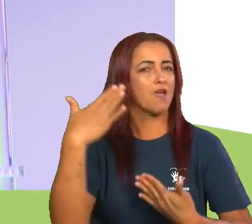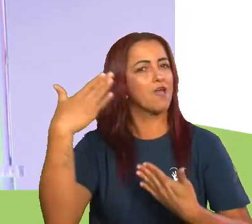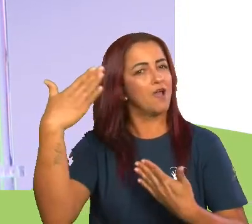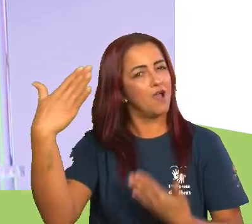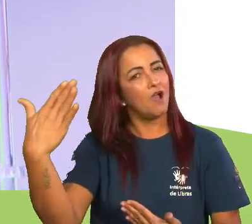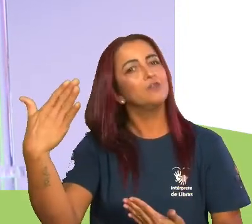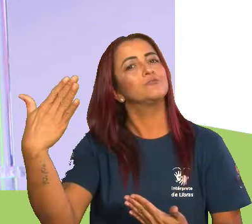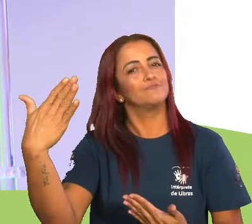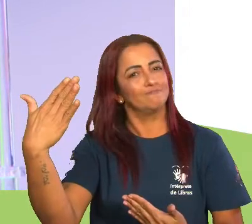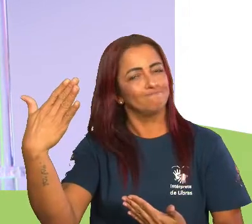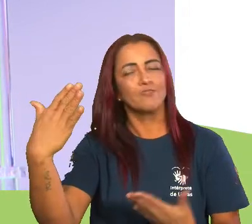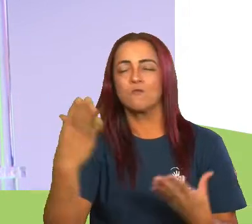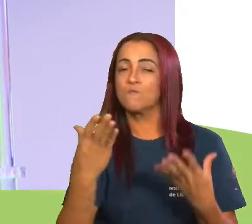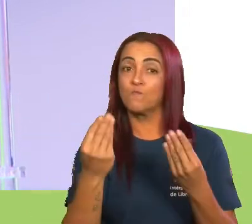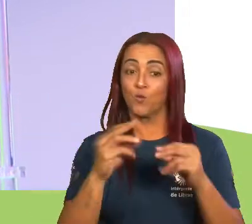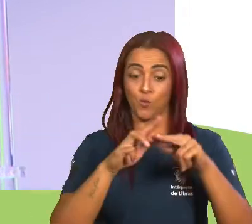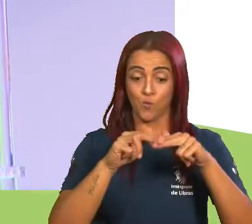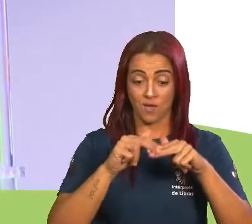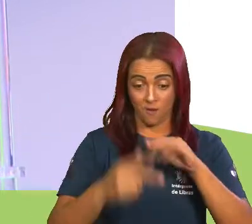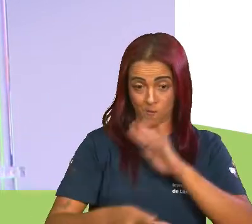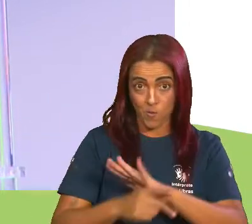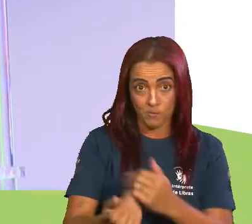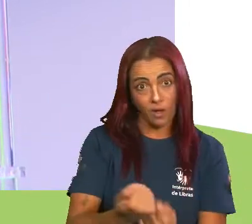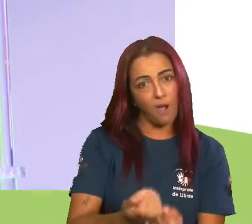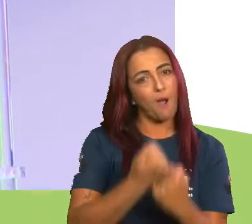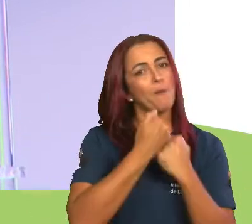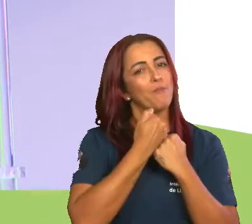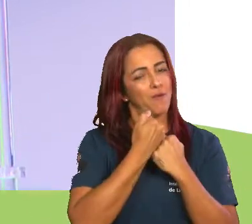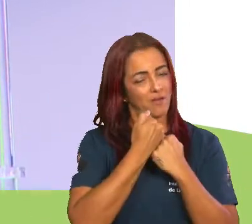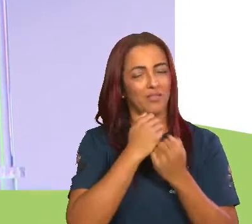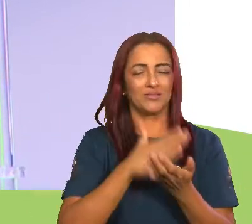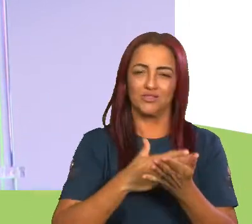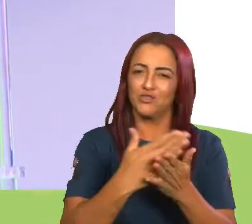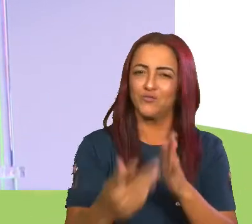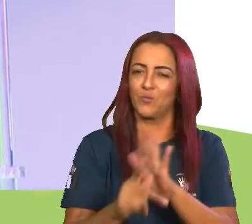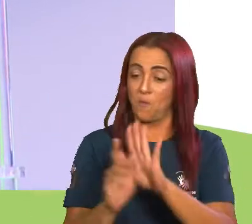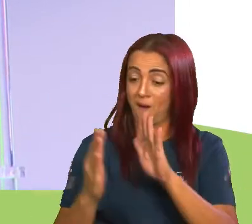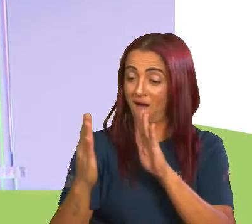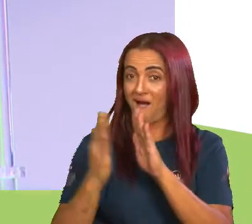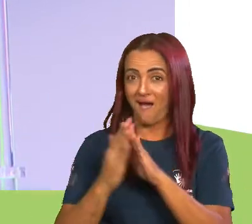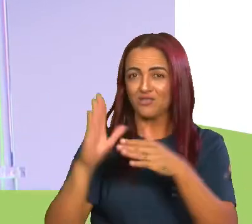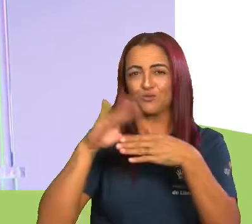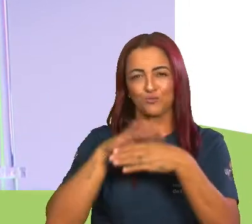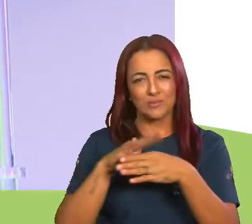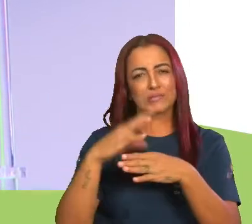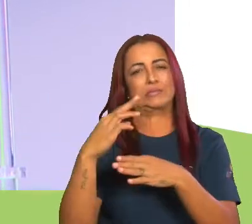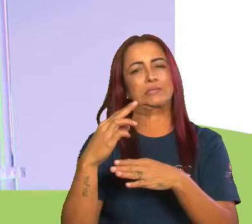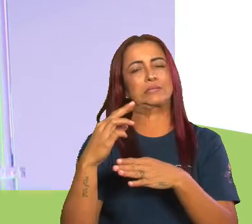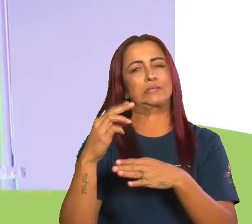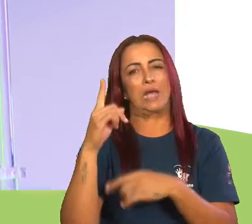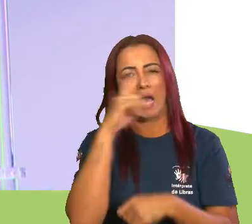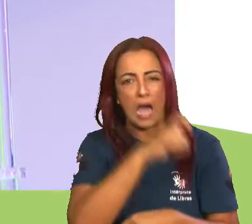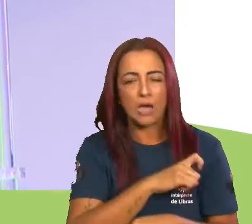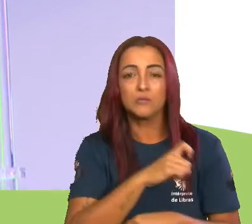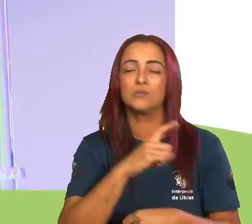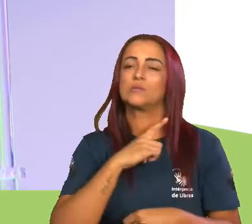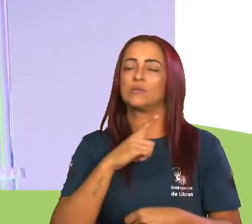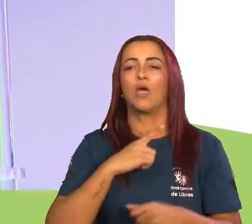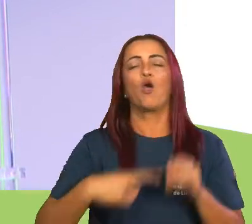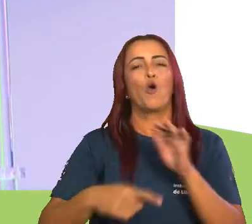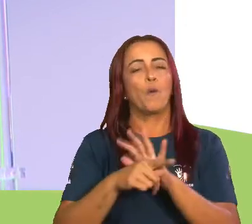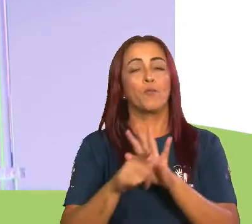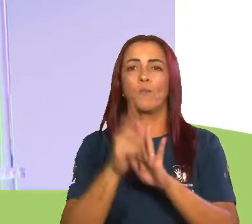todos que apoiam essa iniciativa e que estão ajudando a levar a Casa dos Raros a outros pontos do país. Em especial, a gente gostaria de fazer